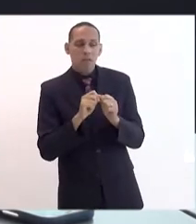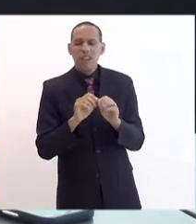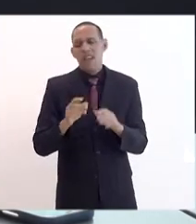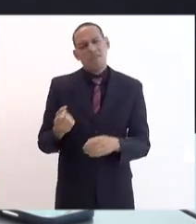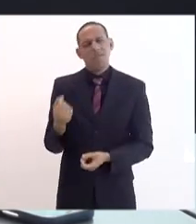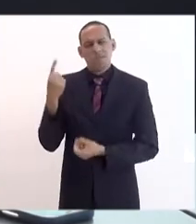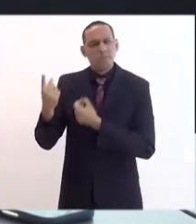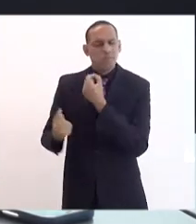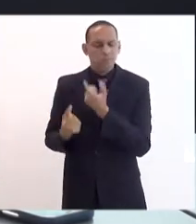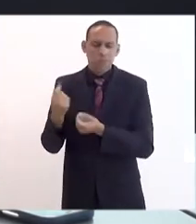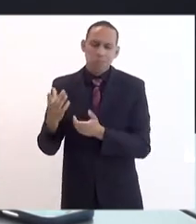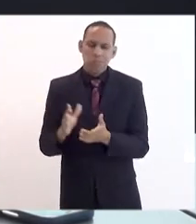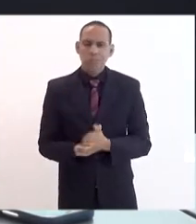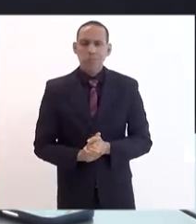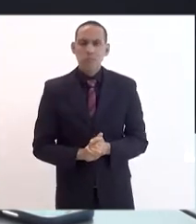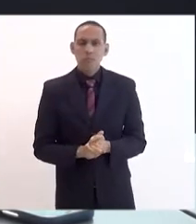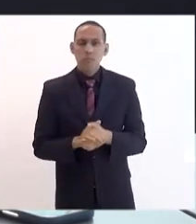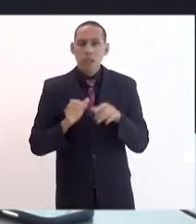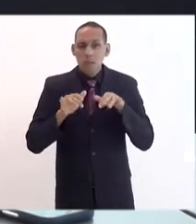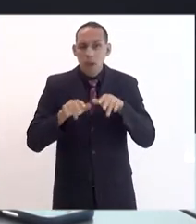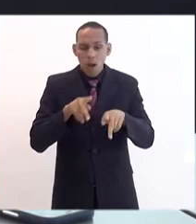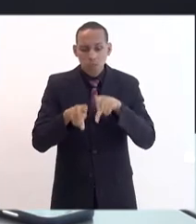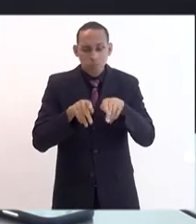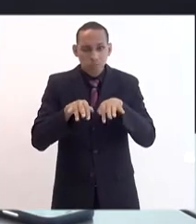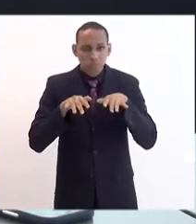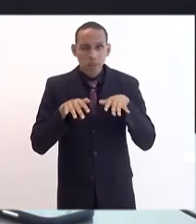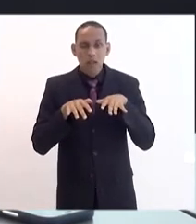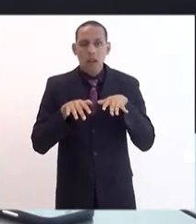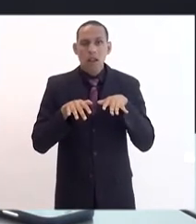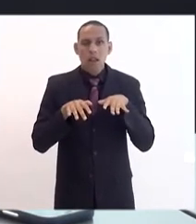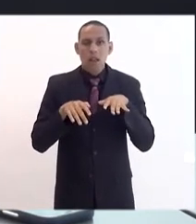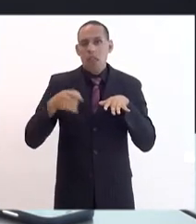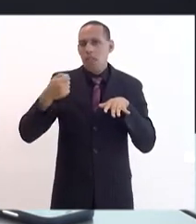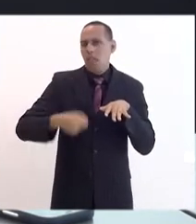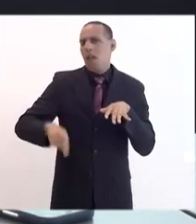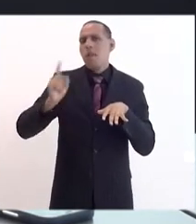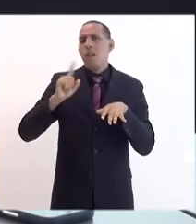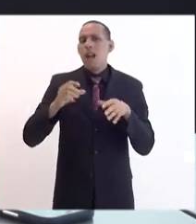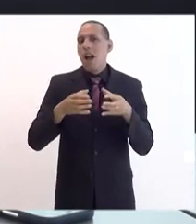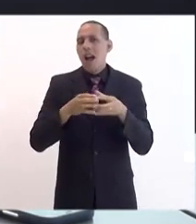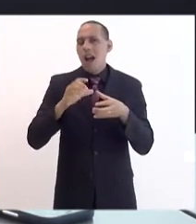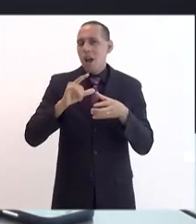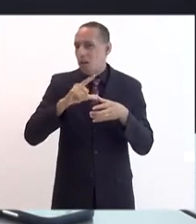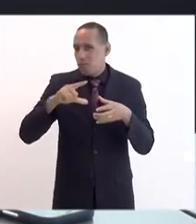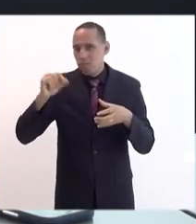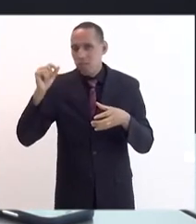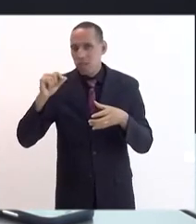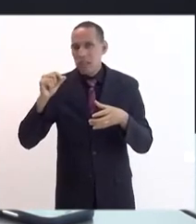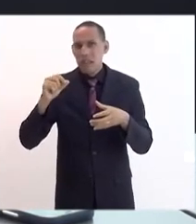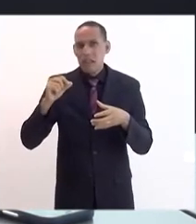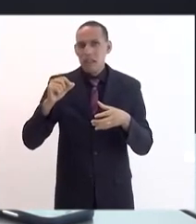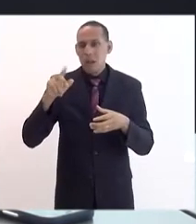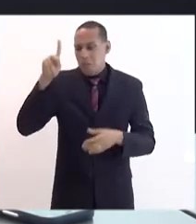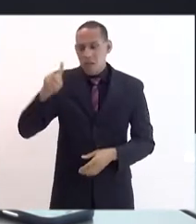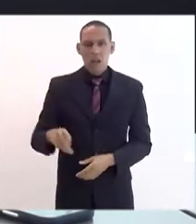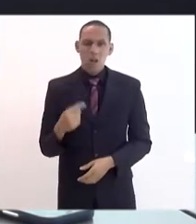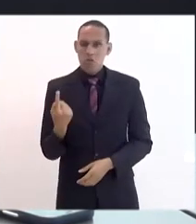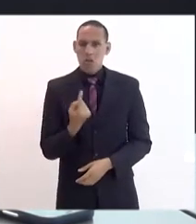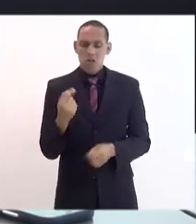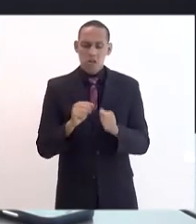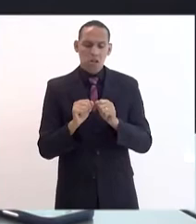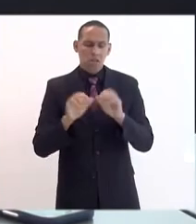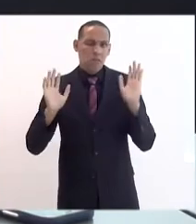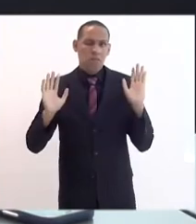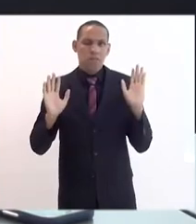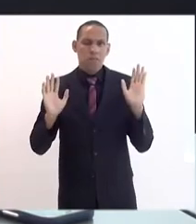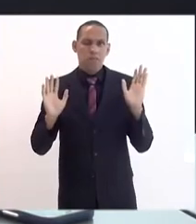É raro. É raro. A audiência pública não precisa quórum. Se tiver o presidente sozinho, ele faz audiência pública.